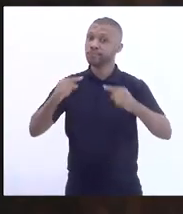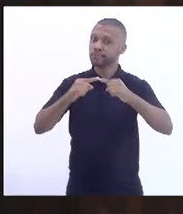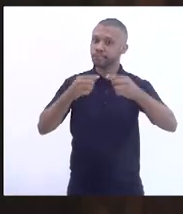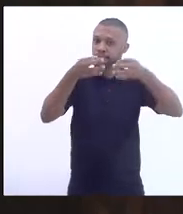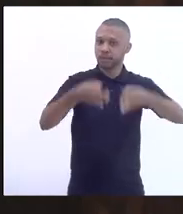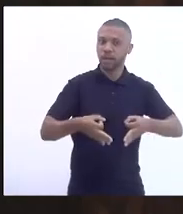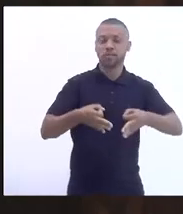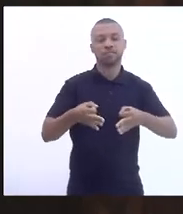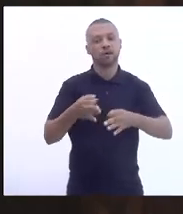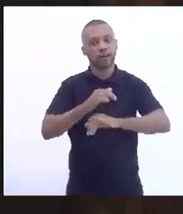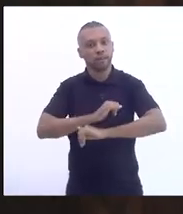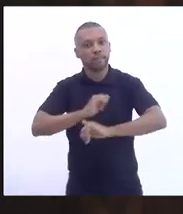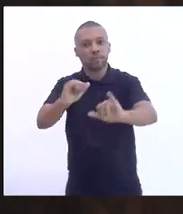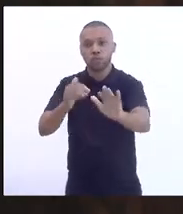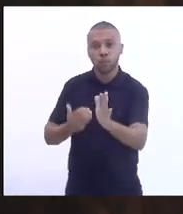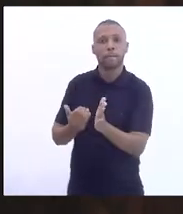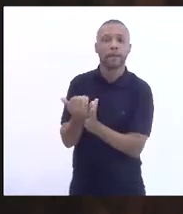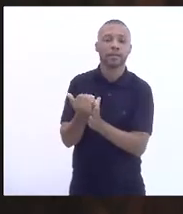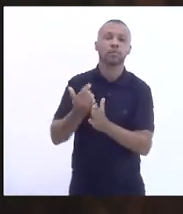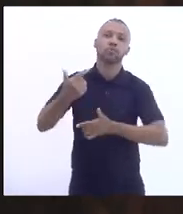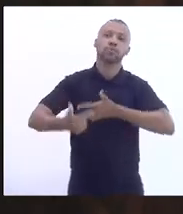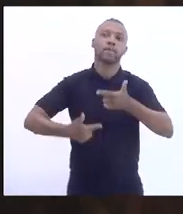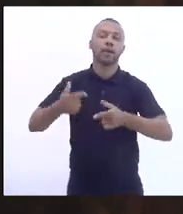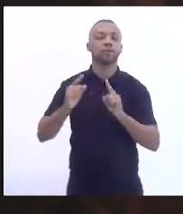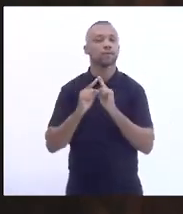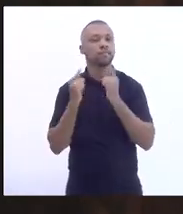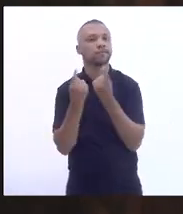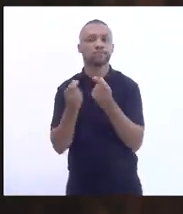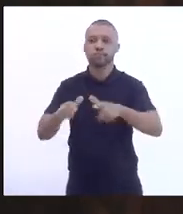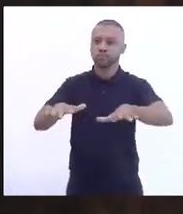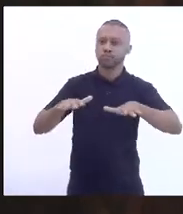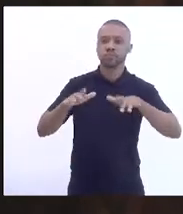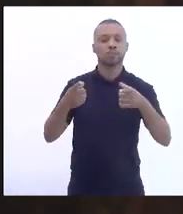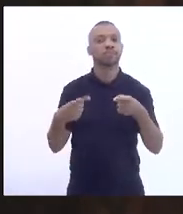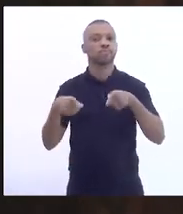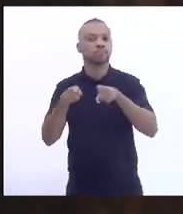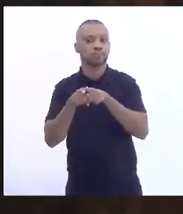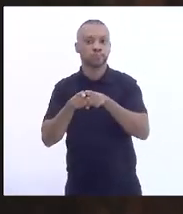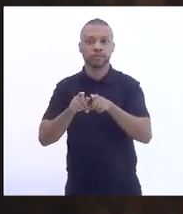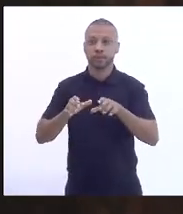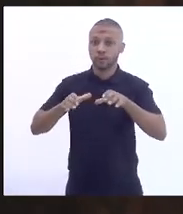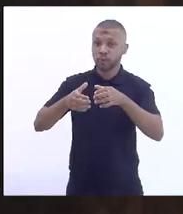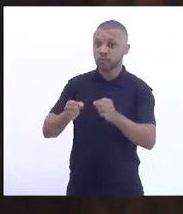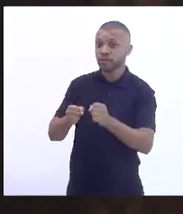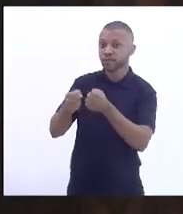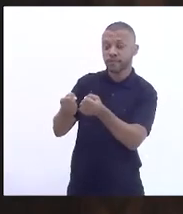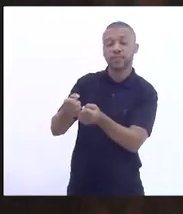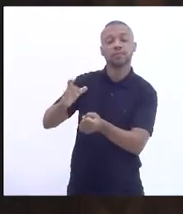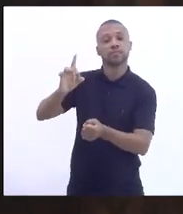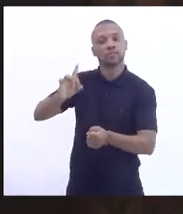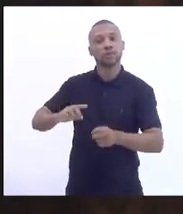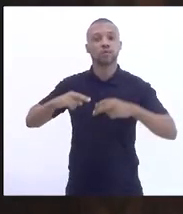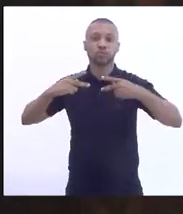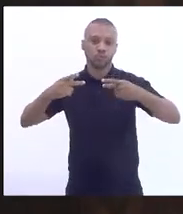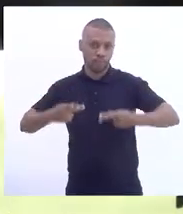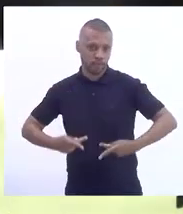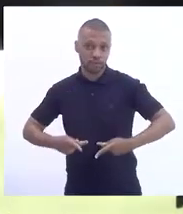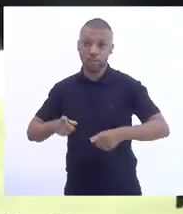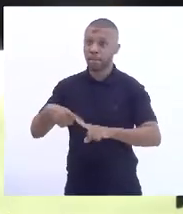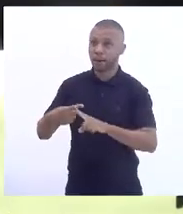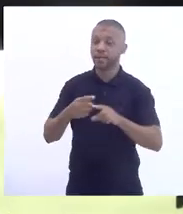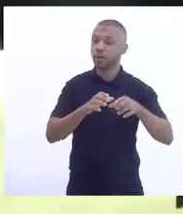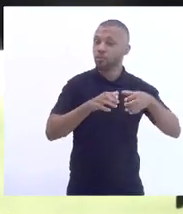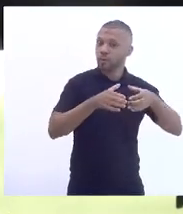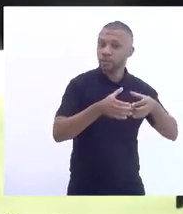abertos os trabalhos da primeira audiência pública conjunta da comissão de defesa dos direitos humanos e cidadania com a condição de